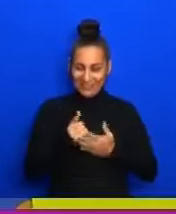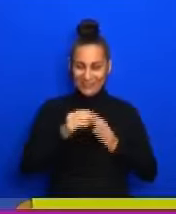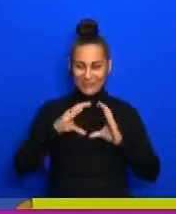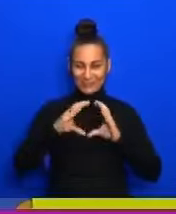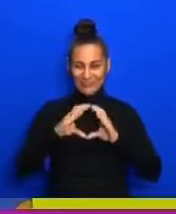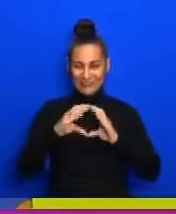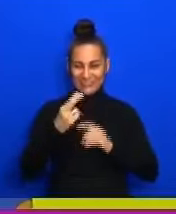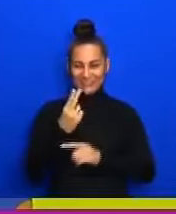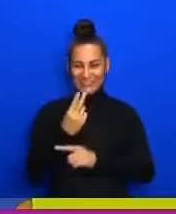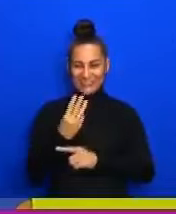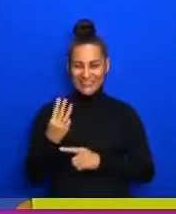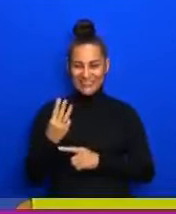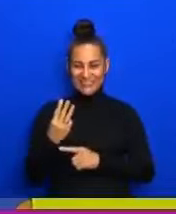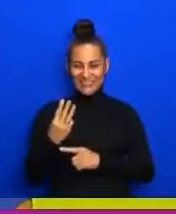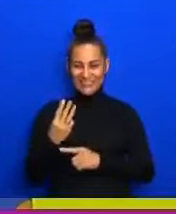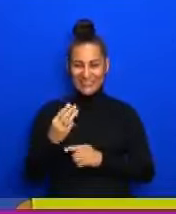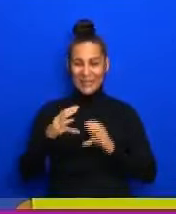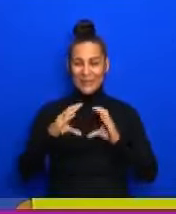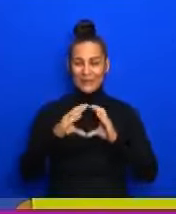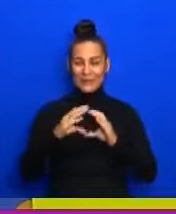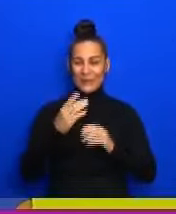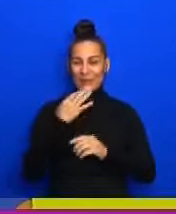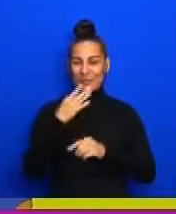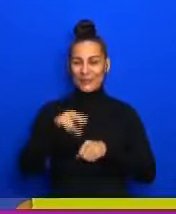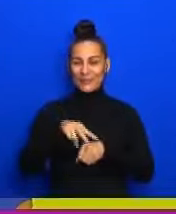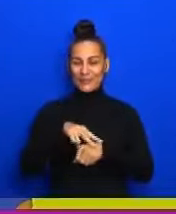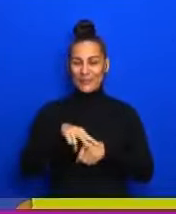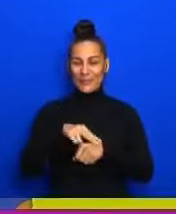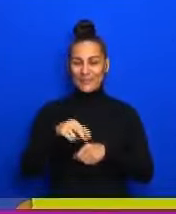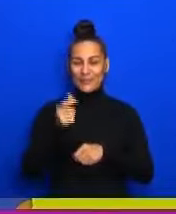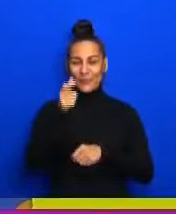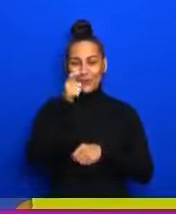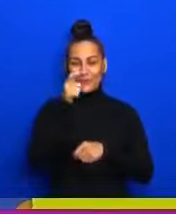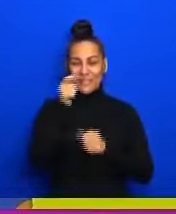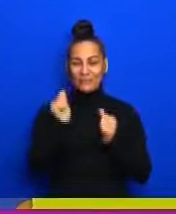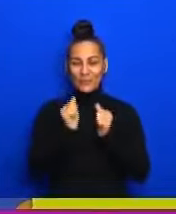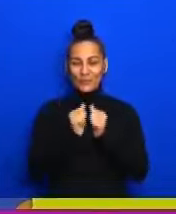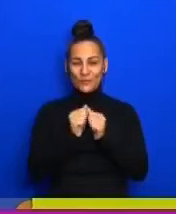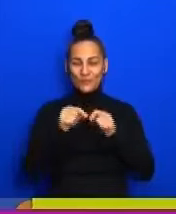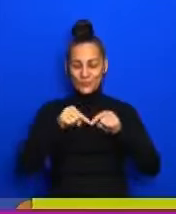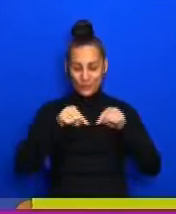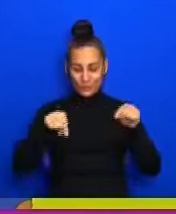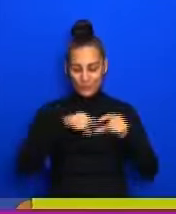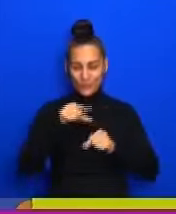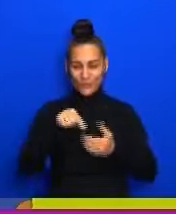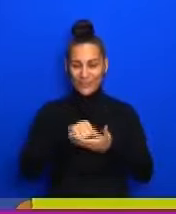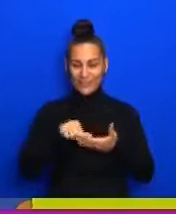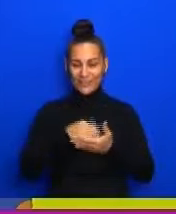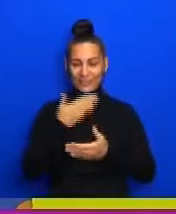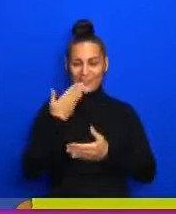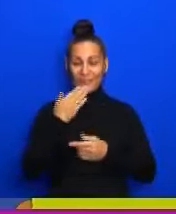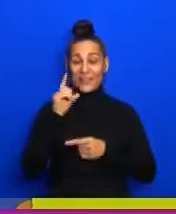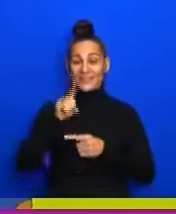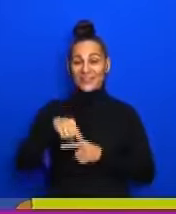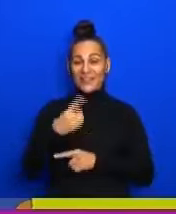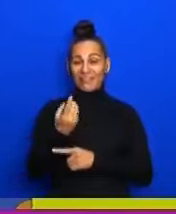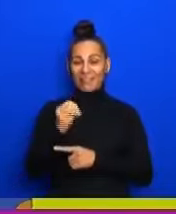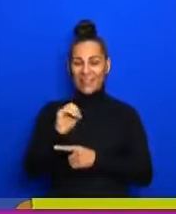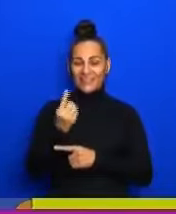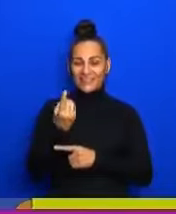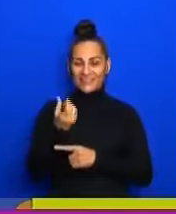Chegando, 23. Bola verde, então confira comigo os números sorteados da Loto Fácil.